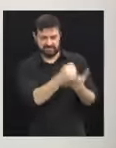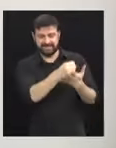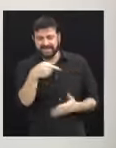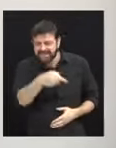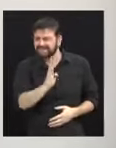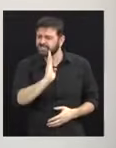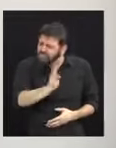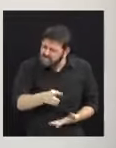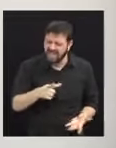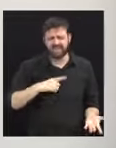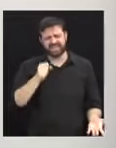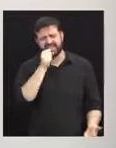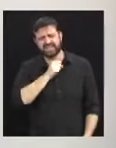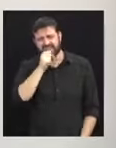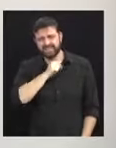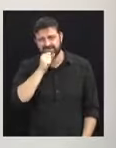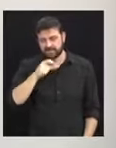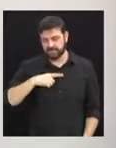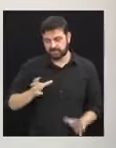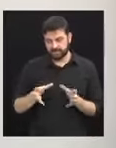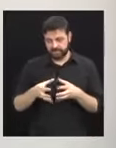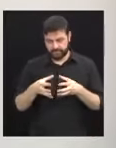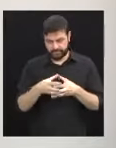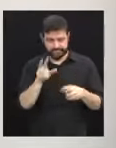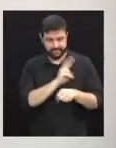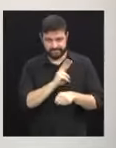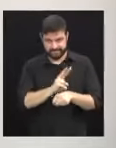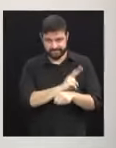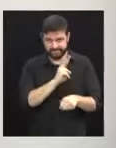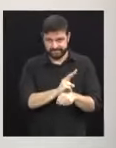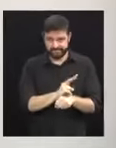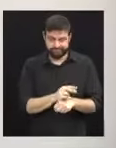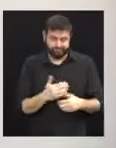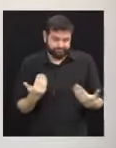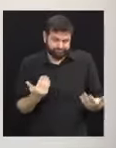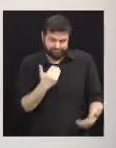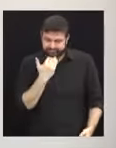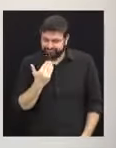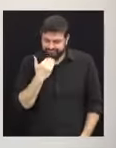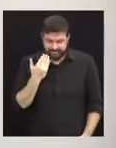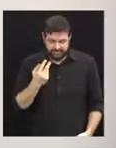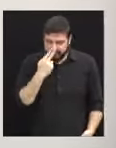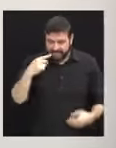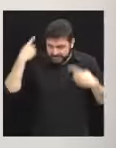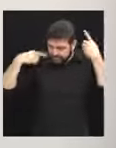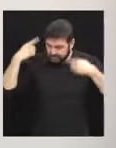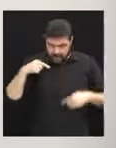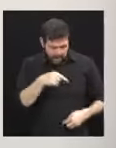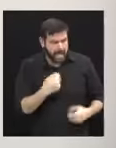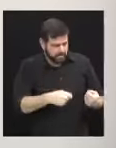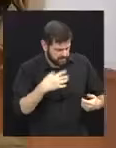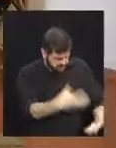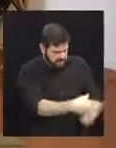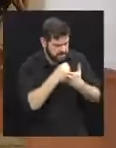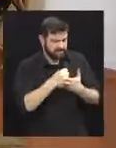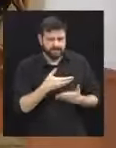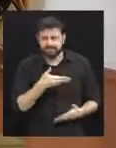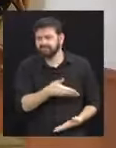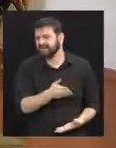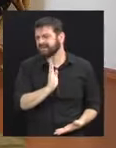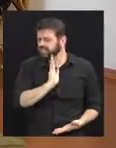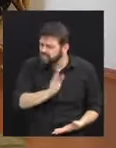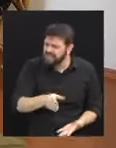E aí tem a chamada proteção, né? Louca, que vai lá e resgata esse animal, ele é idoso. Já aconteceu